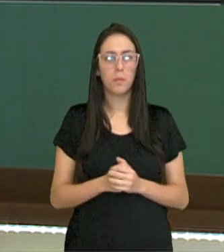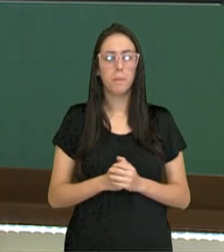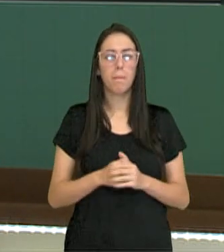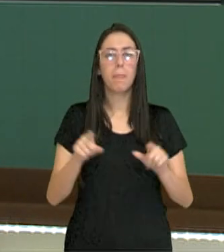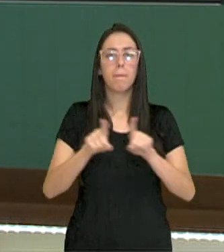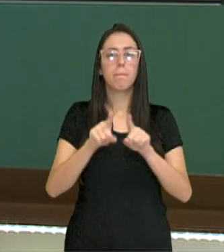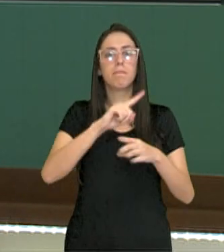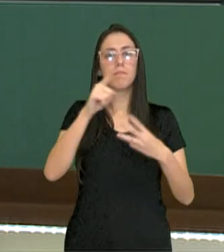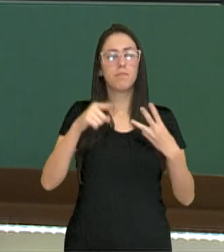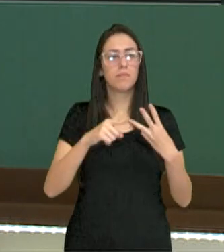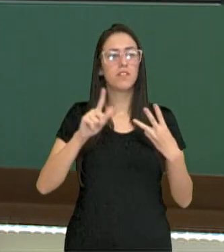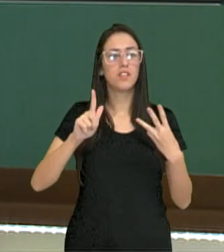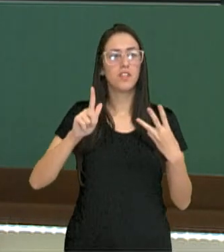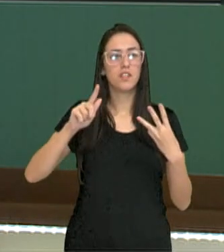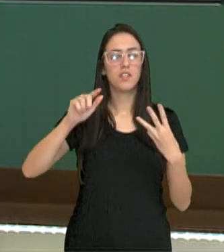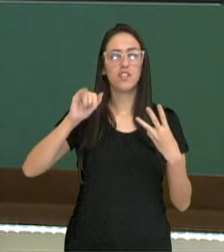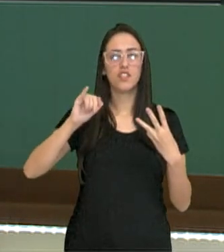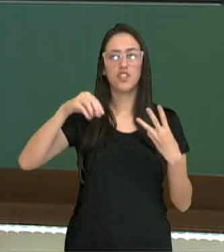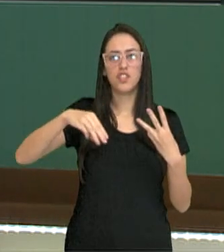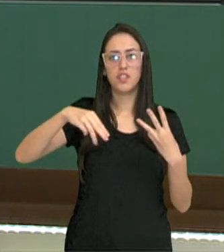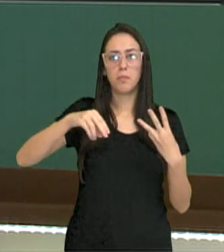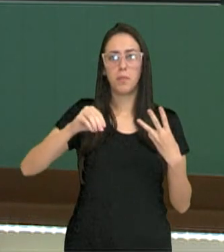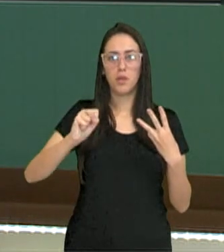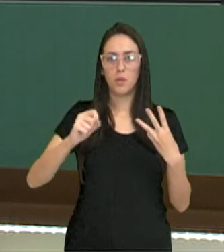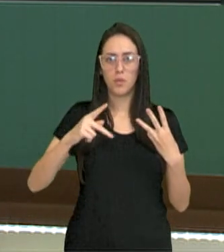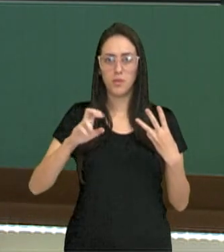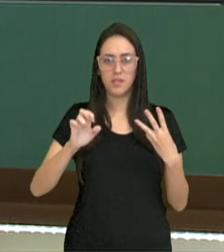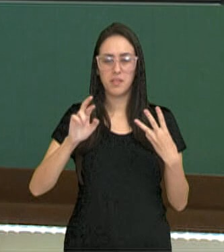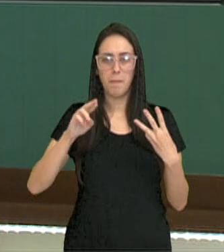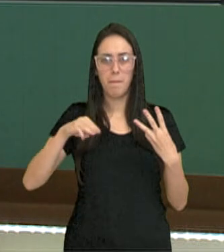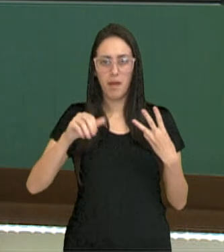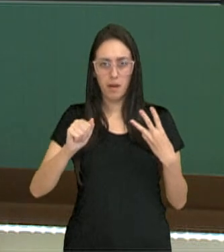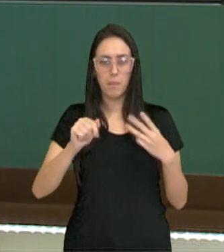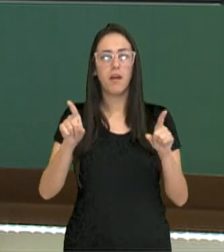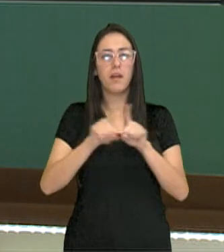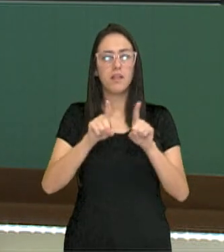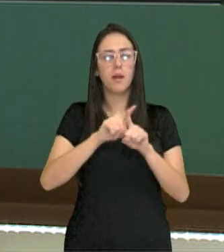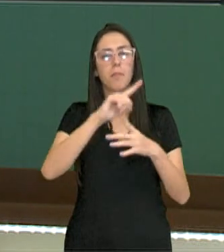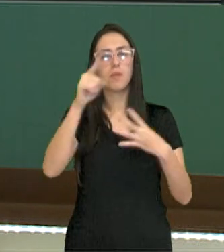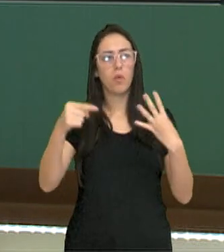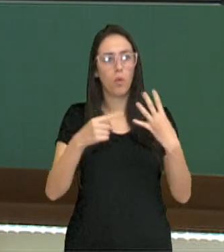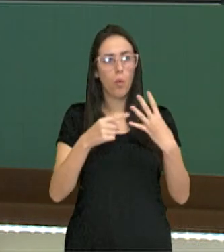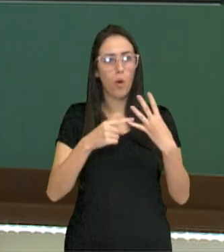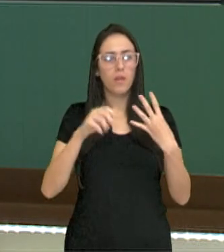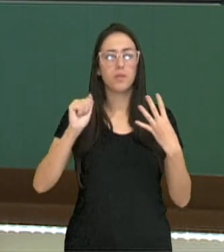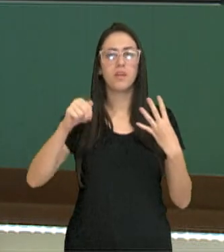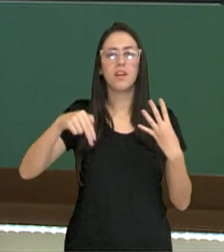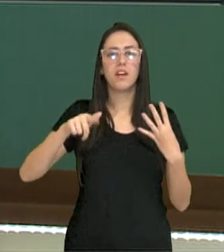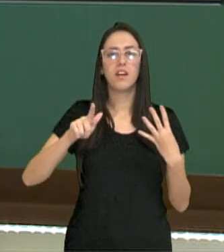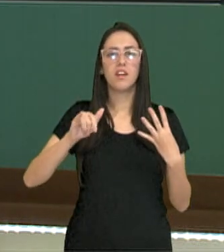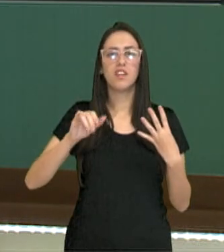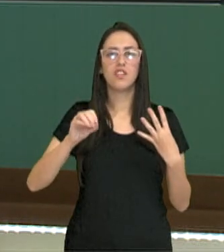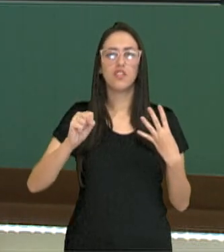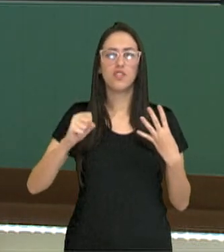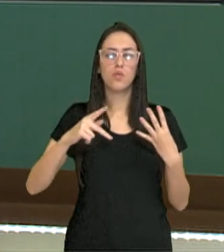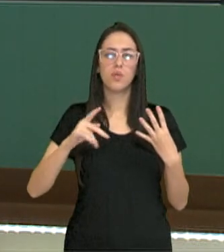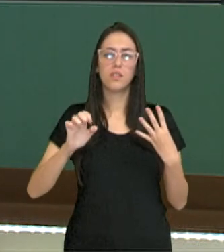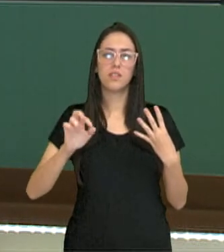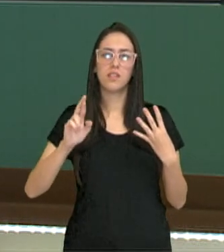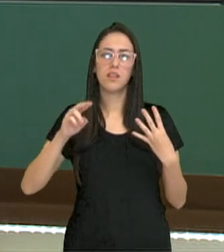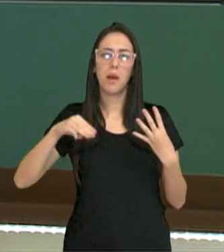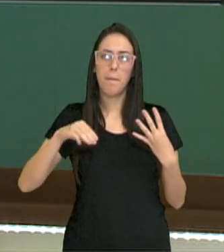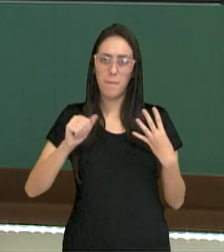as gimnospermas, além delas as angiospermas, os 4 grupos de plantas.